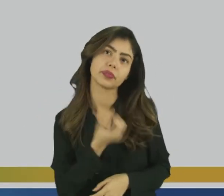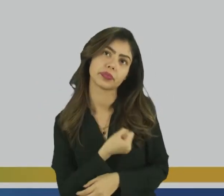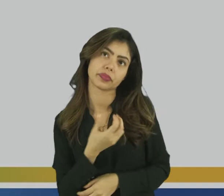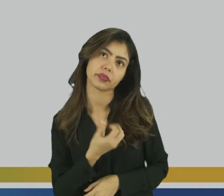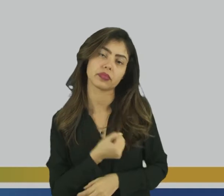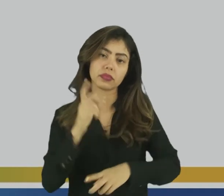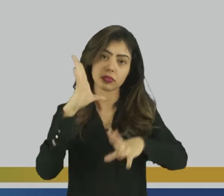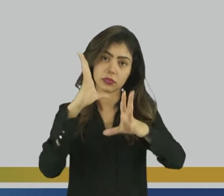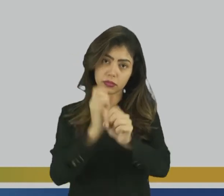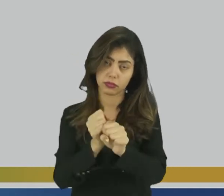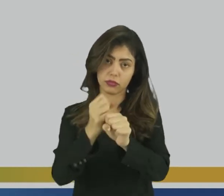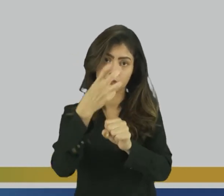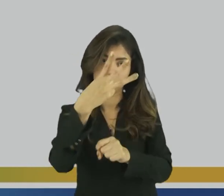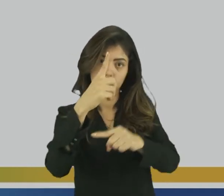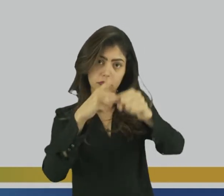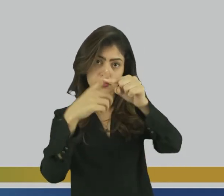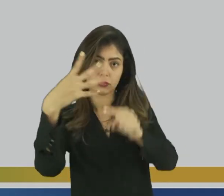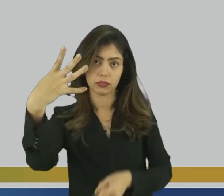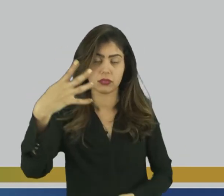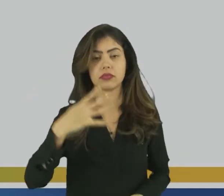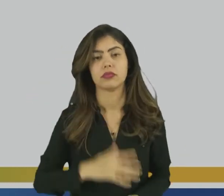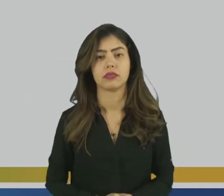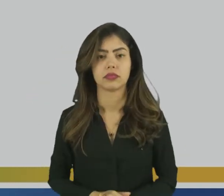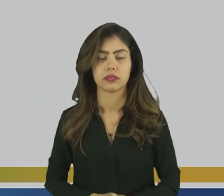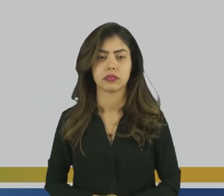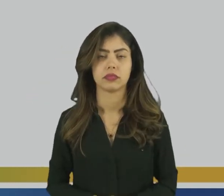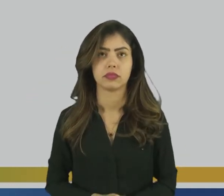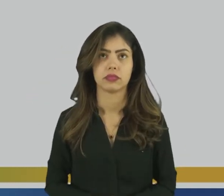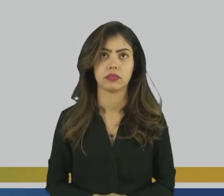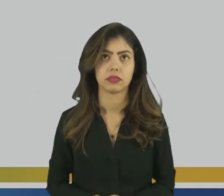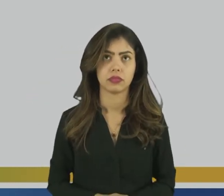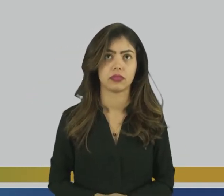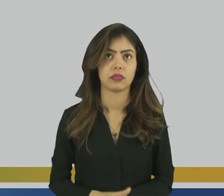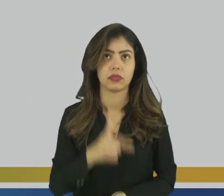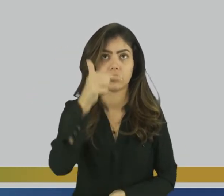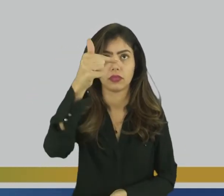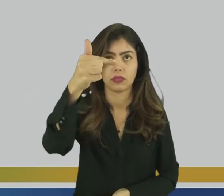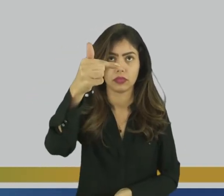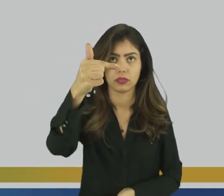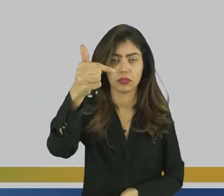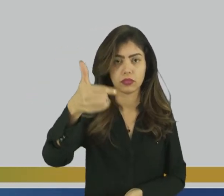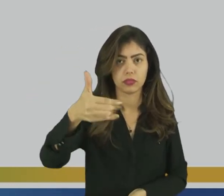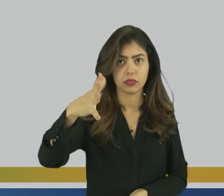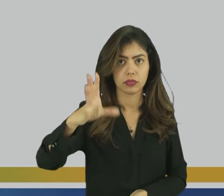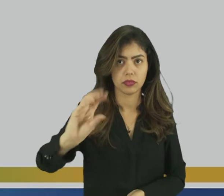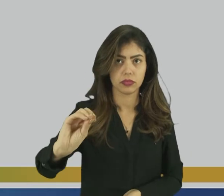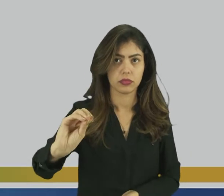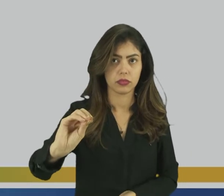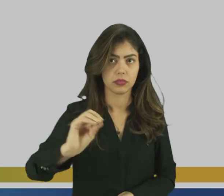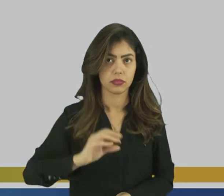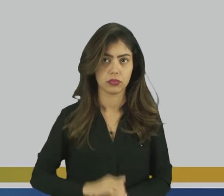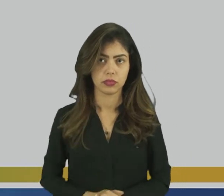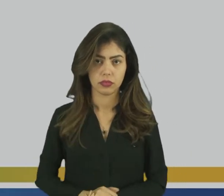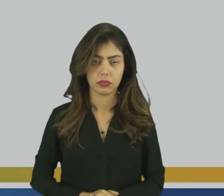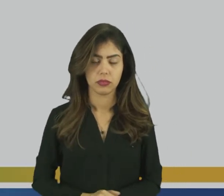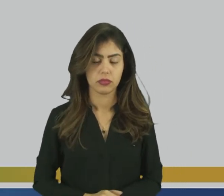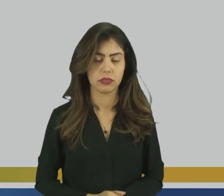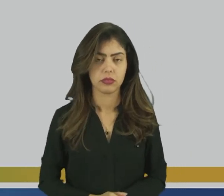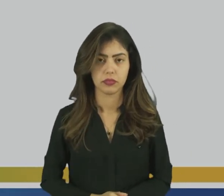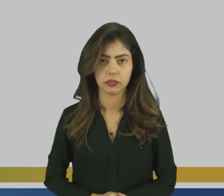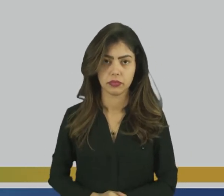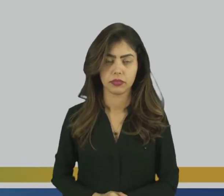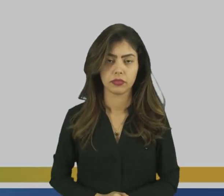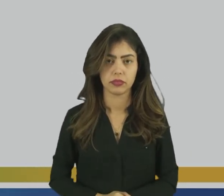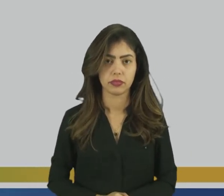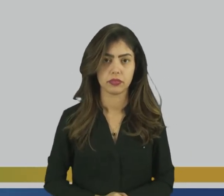vamos somar 3 mais 4. Então, 3 mais 4 nós vamos ter o quê? 7, repete o denominador,